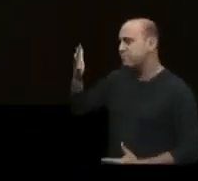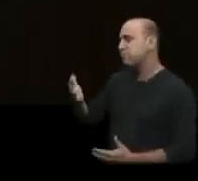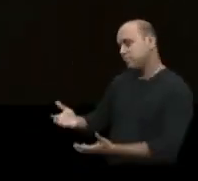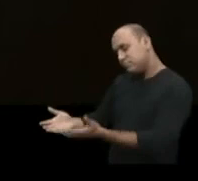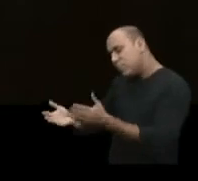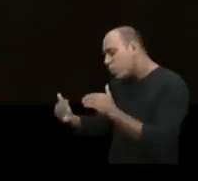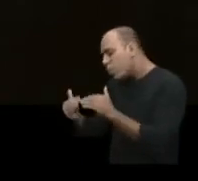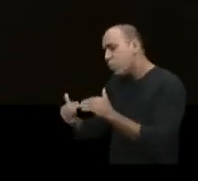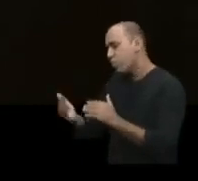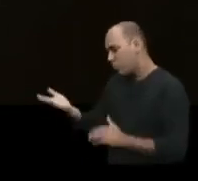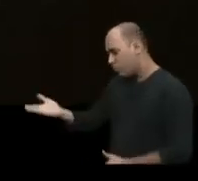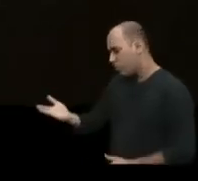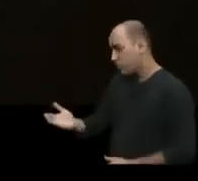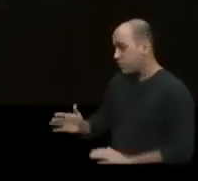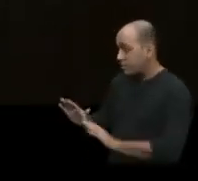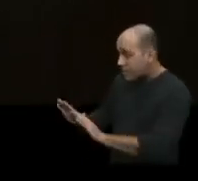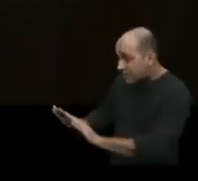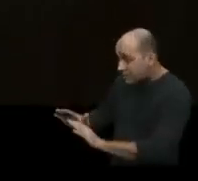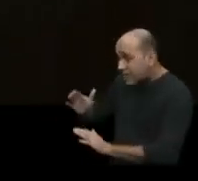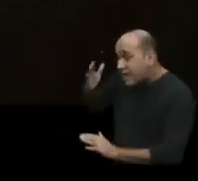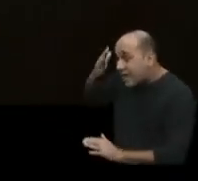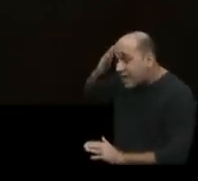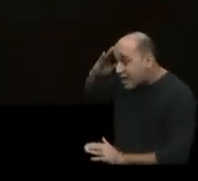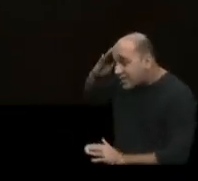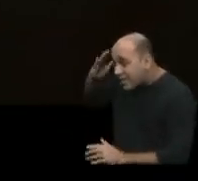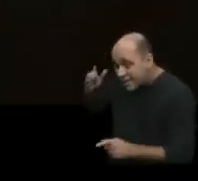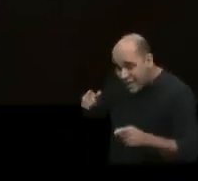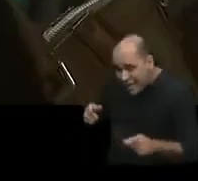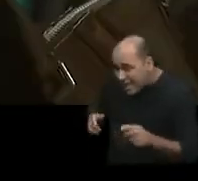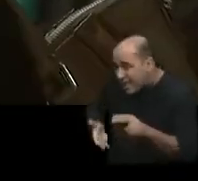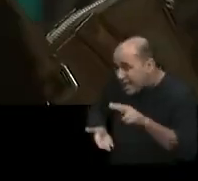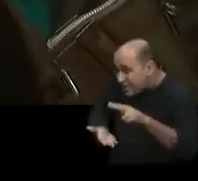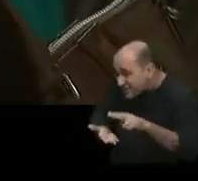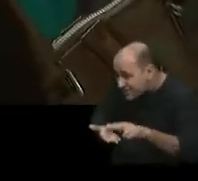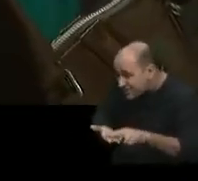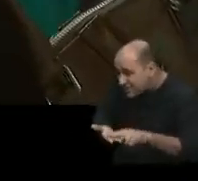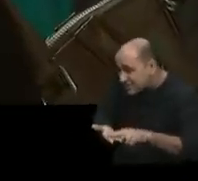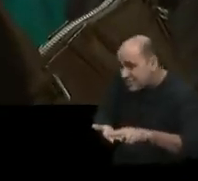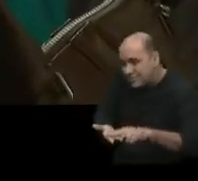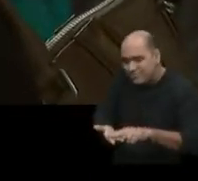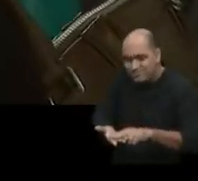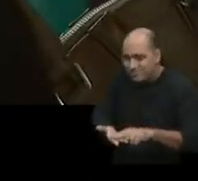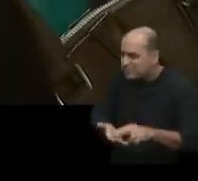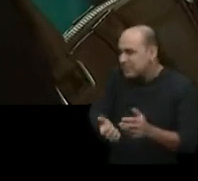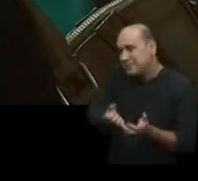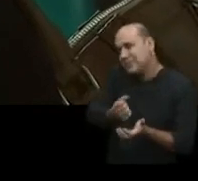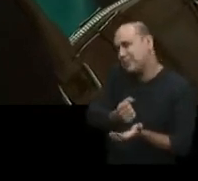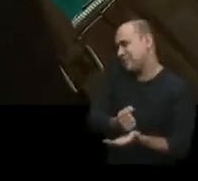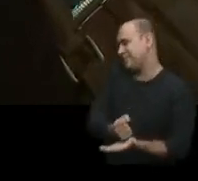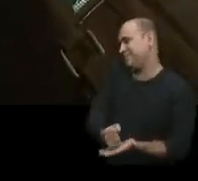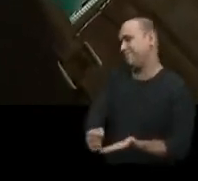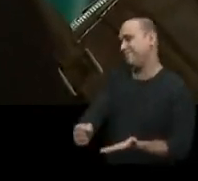você precisa entender que a condição do Renin é irreversível.